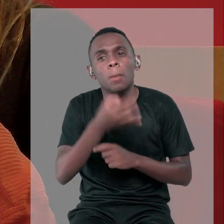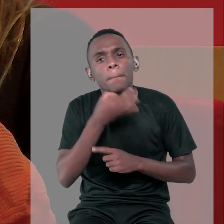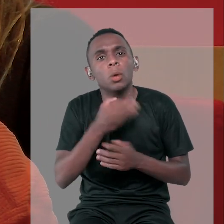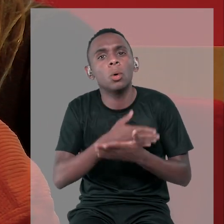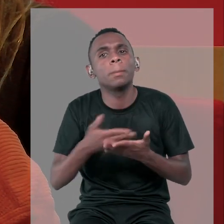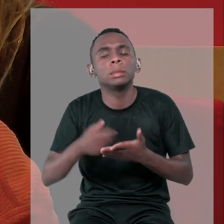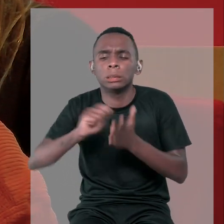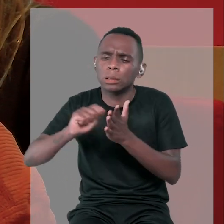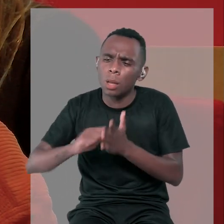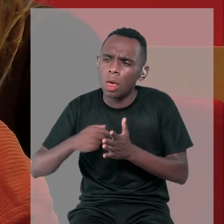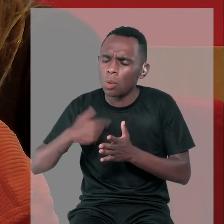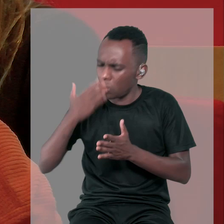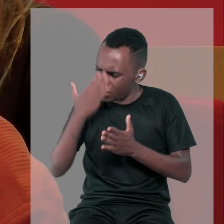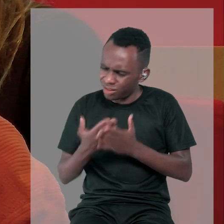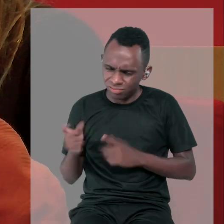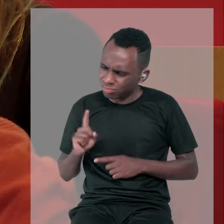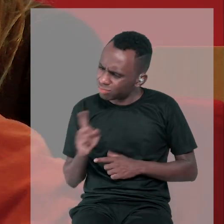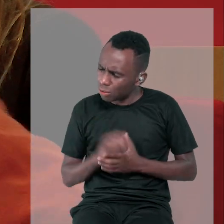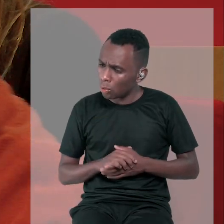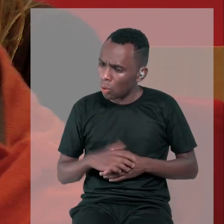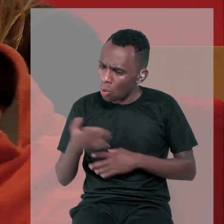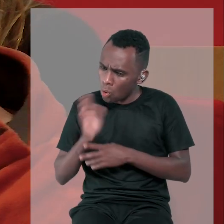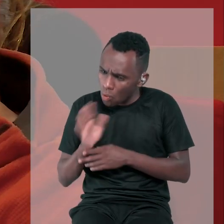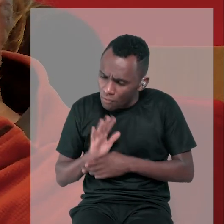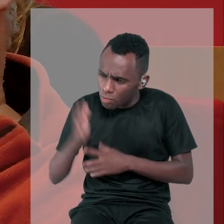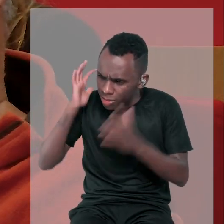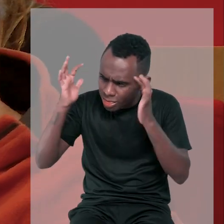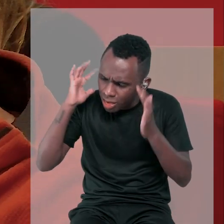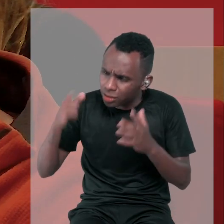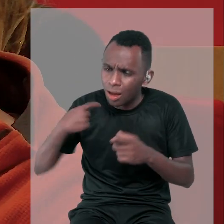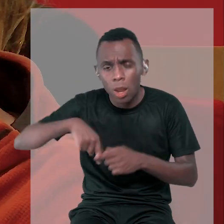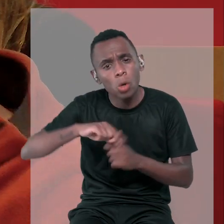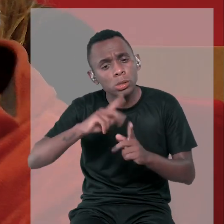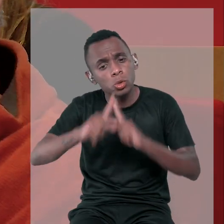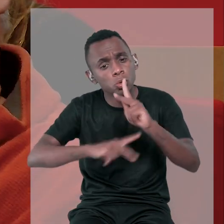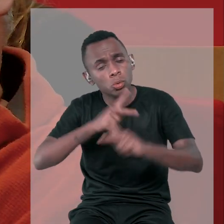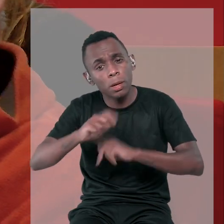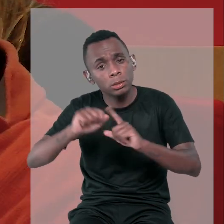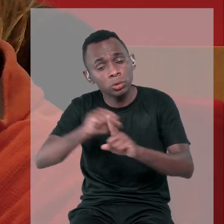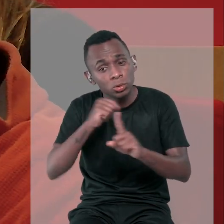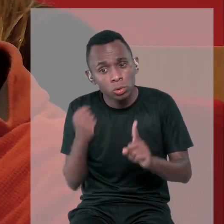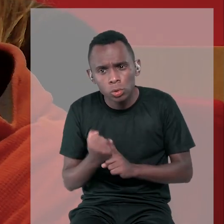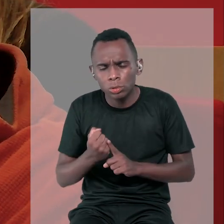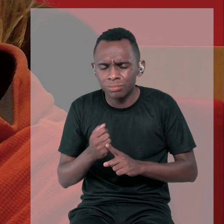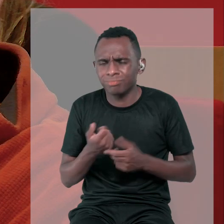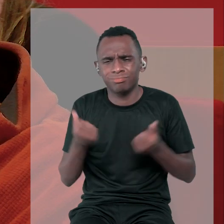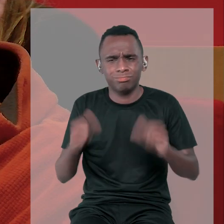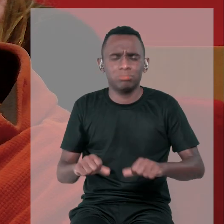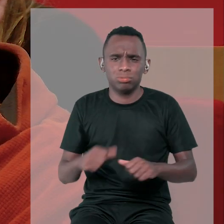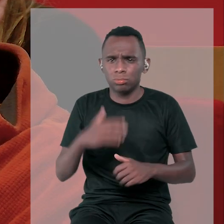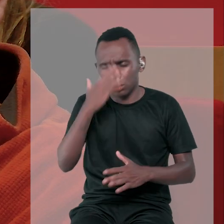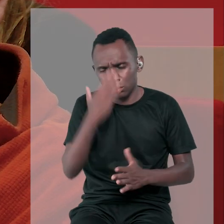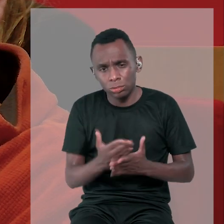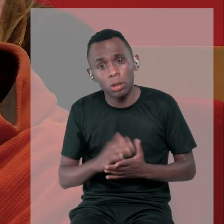convencendo que os filmes distópicos estavam fazendo a nossa sociedade ficar mais pessimista. Os filmes distópicos ajudam a